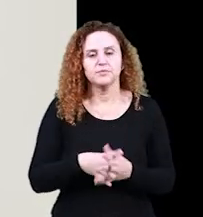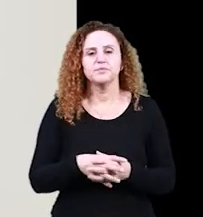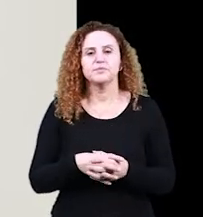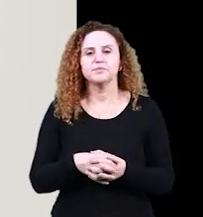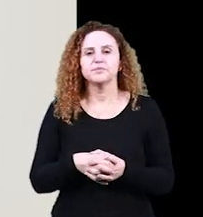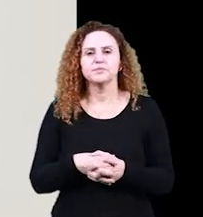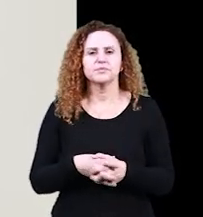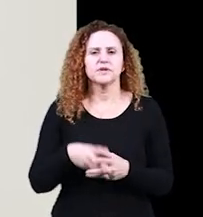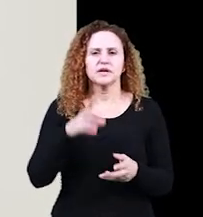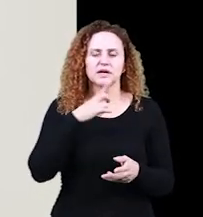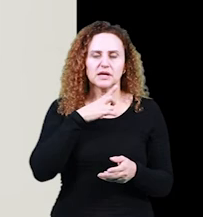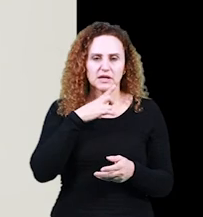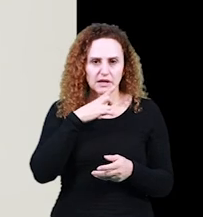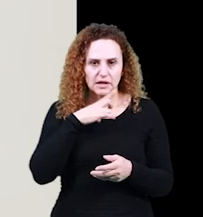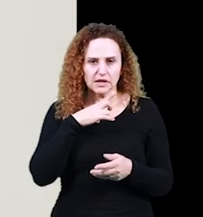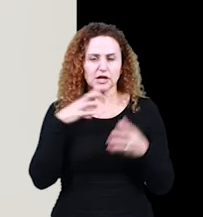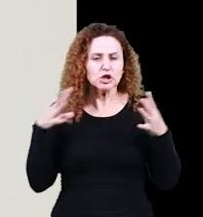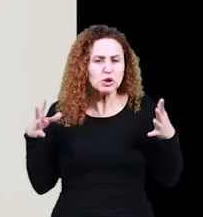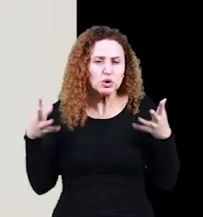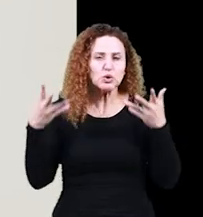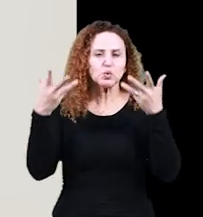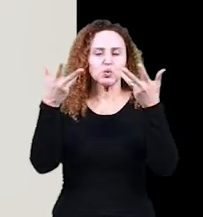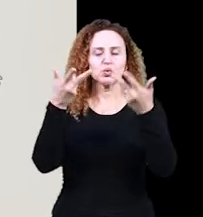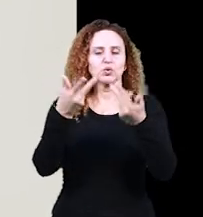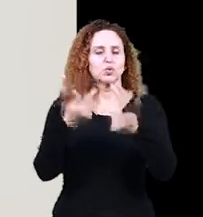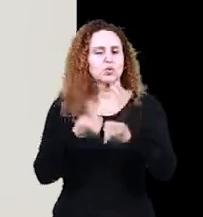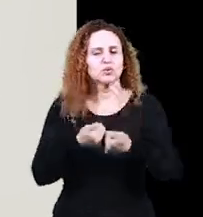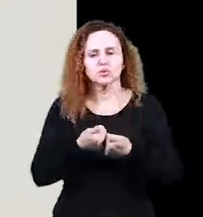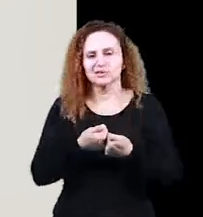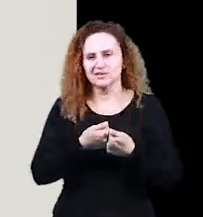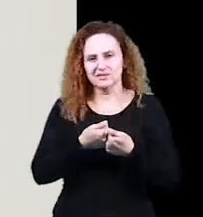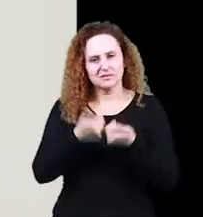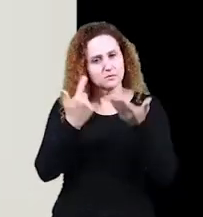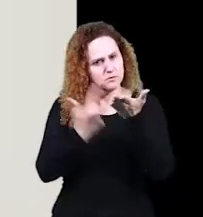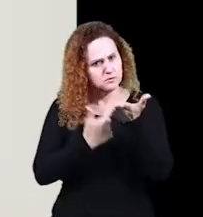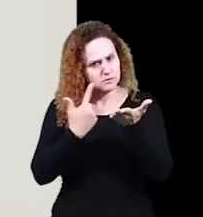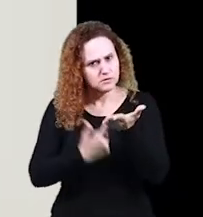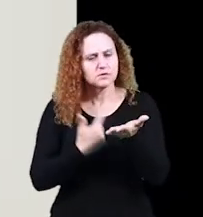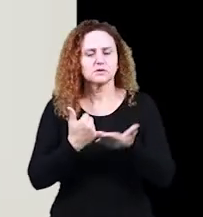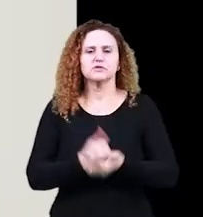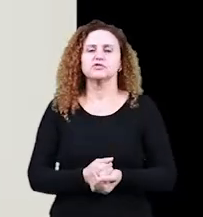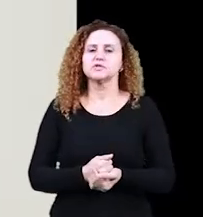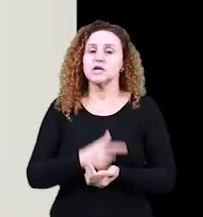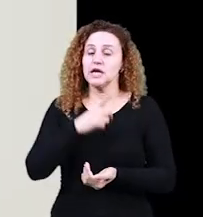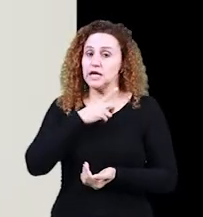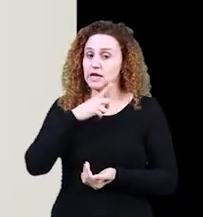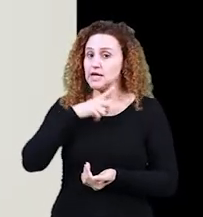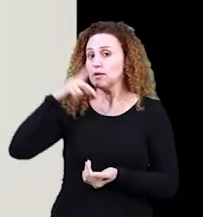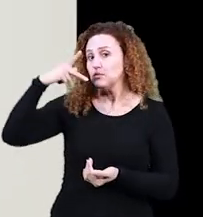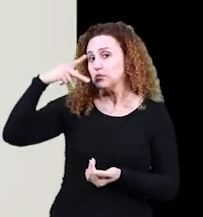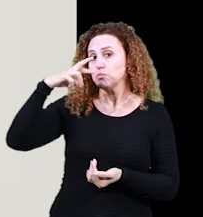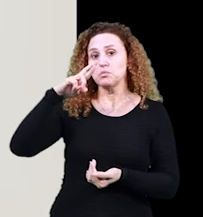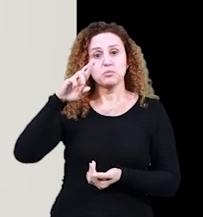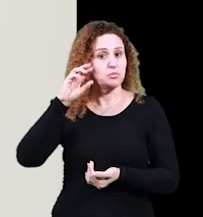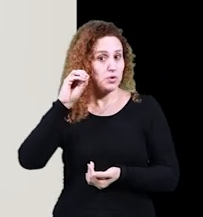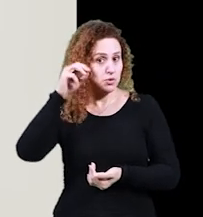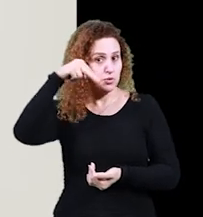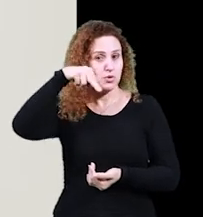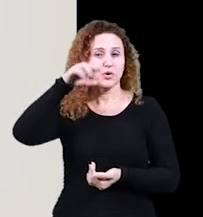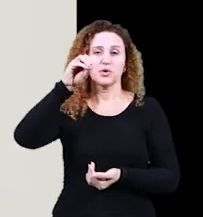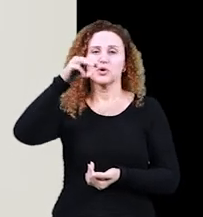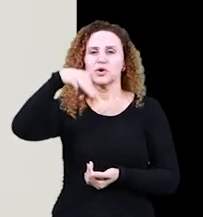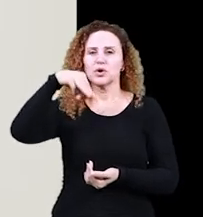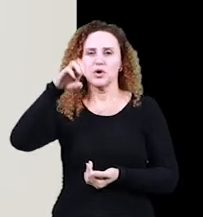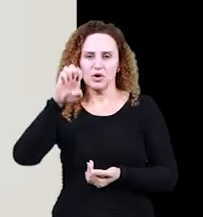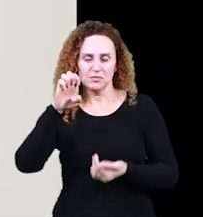sintagma verbal temos mais um sintagma nominal todos os livros o todos é um pronome é Indefinido no português